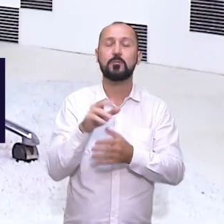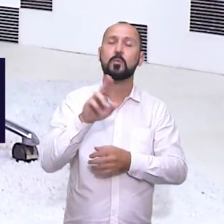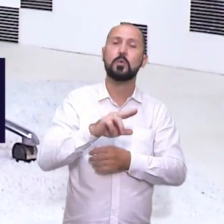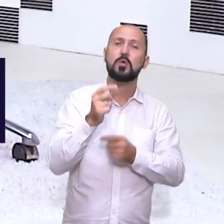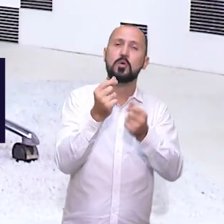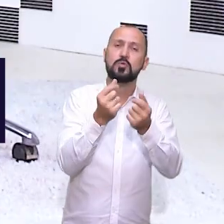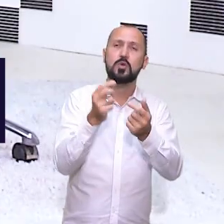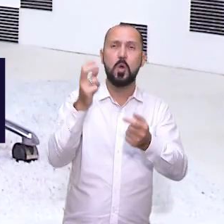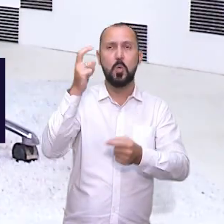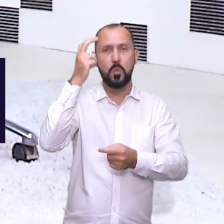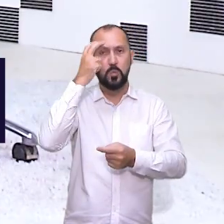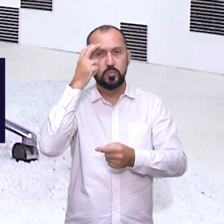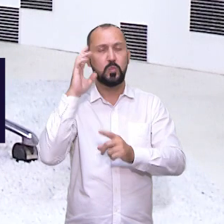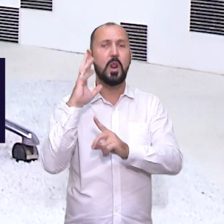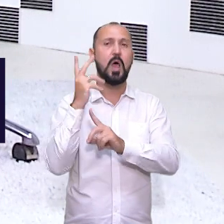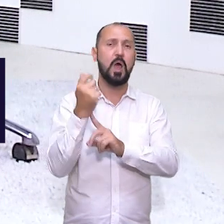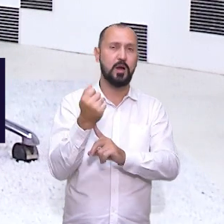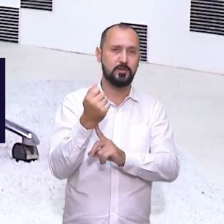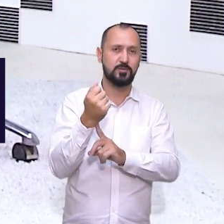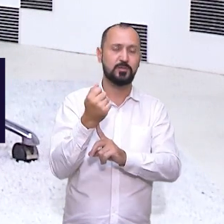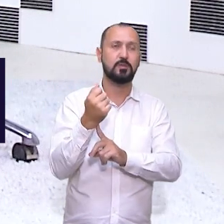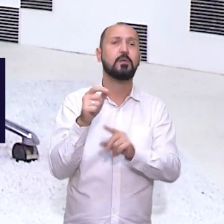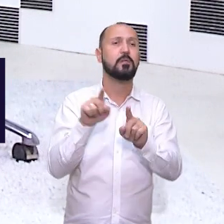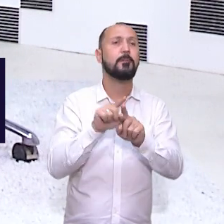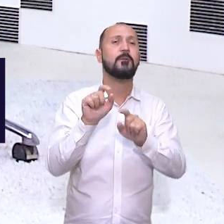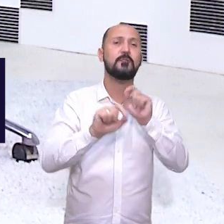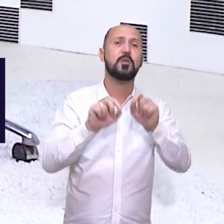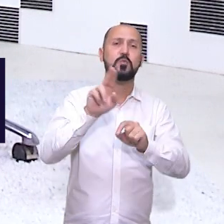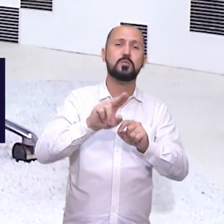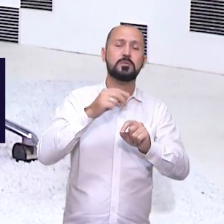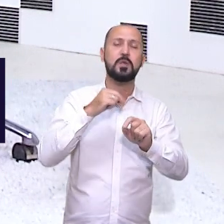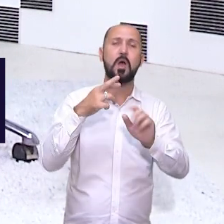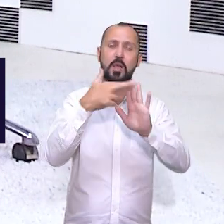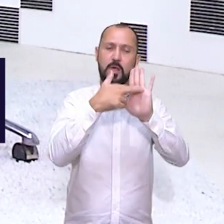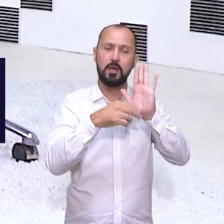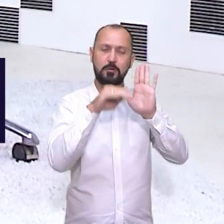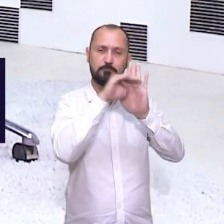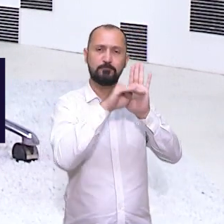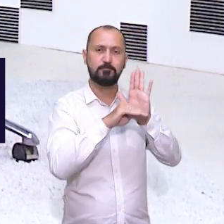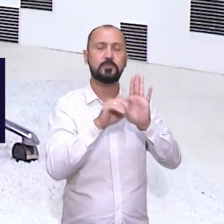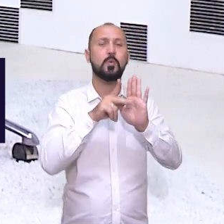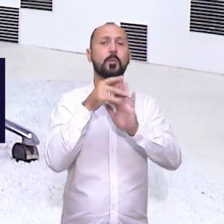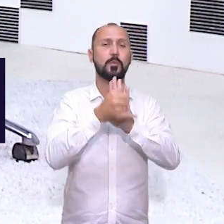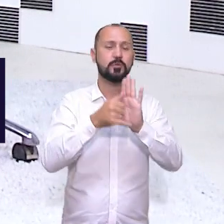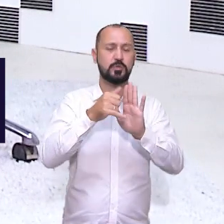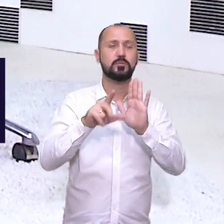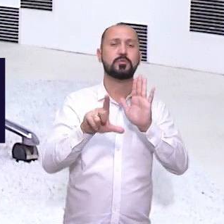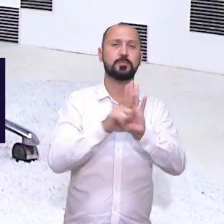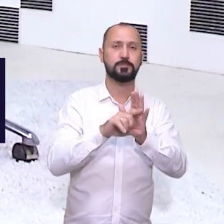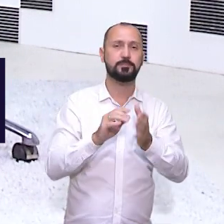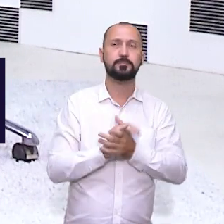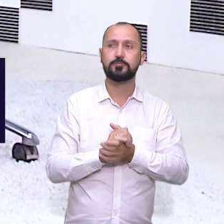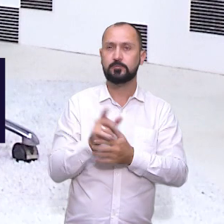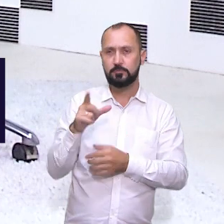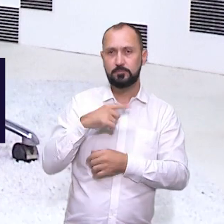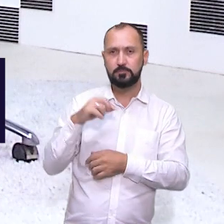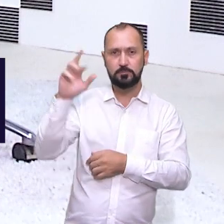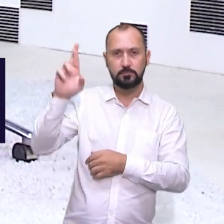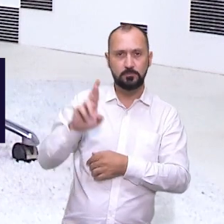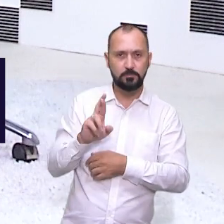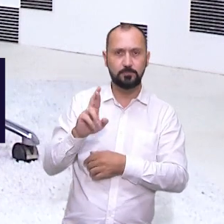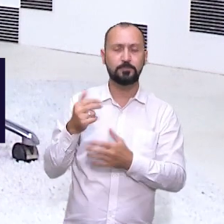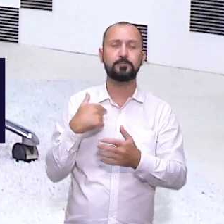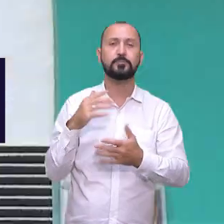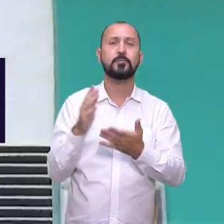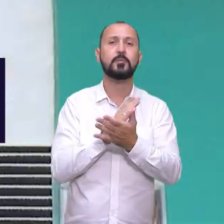está acontecendo e a necessidade de se gastar com cultura, com produção de arte, mas se gastar de uma forma disciplinada. Essa é a intenção